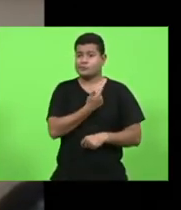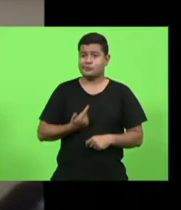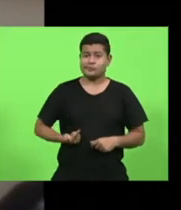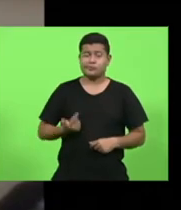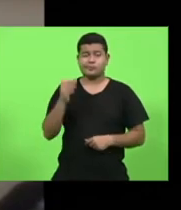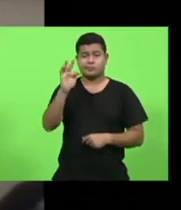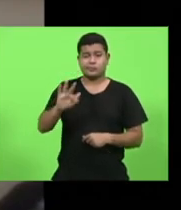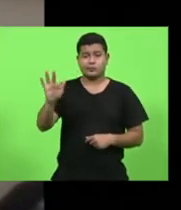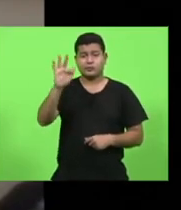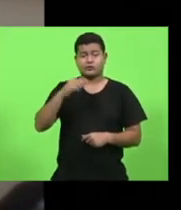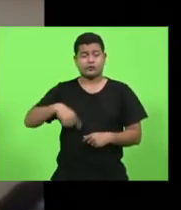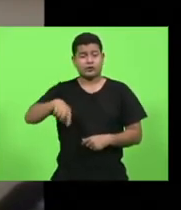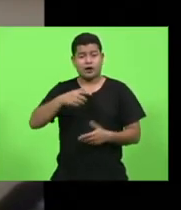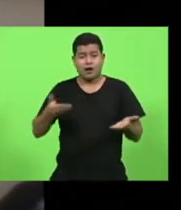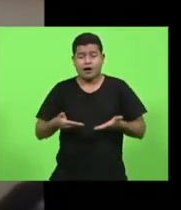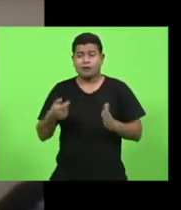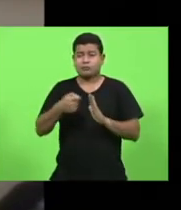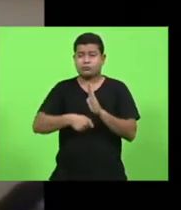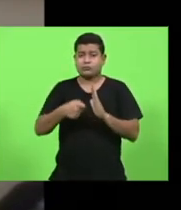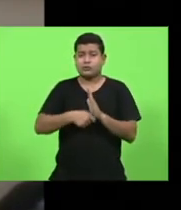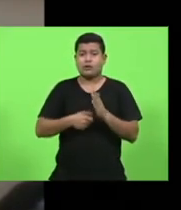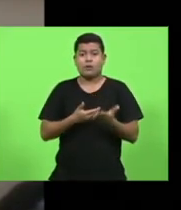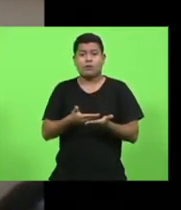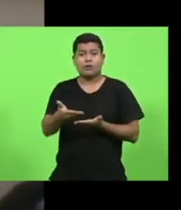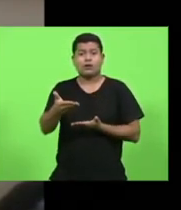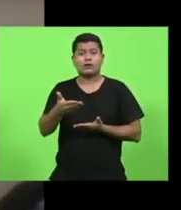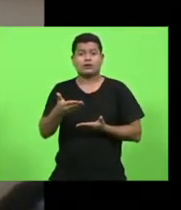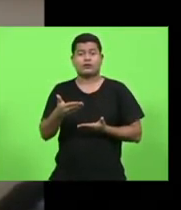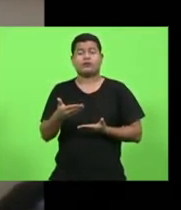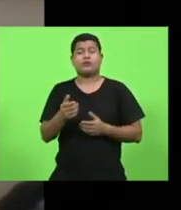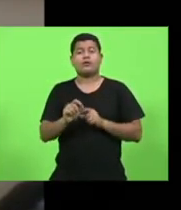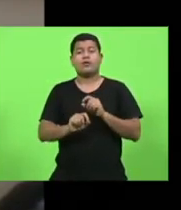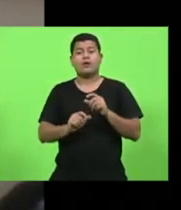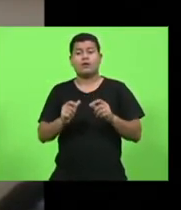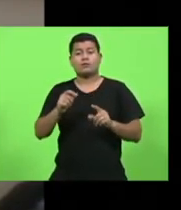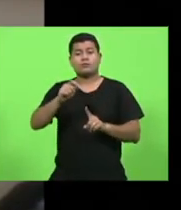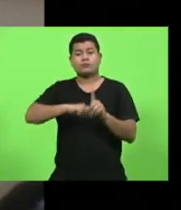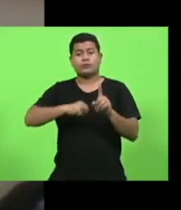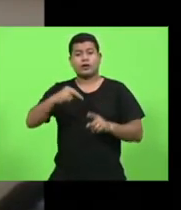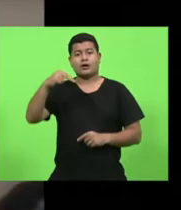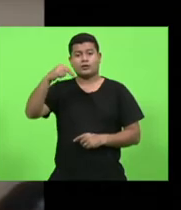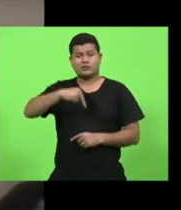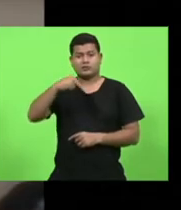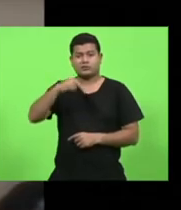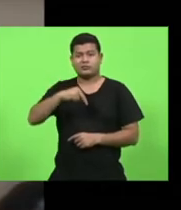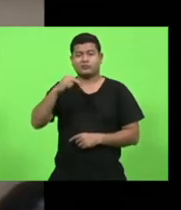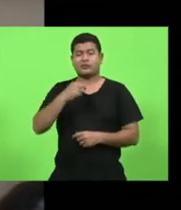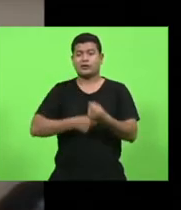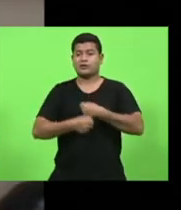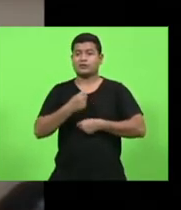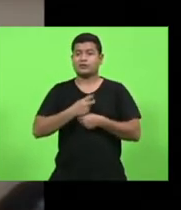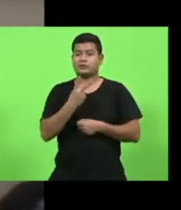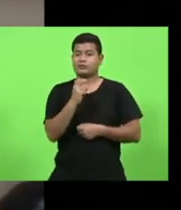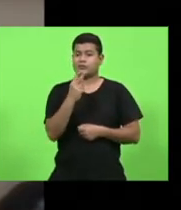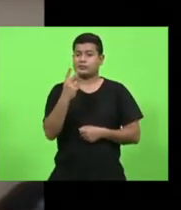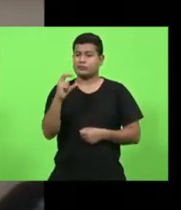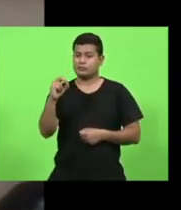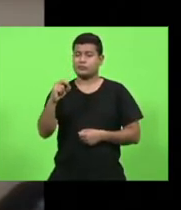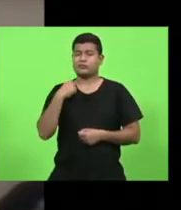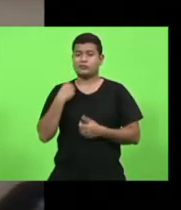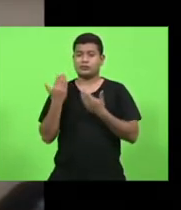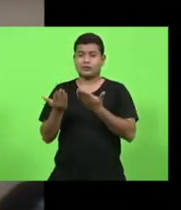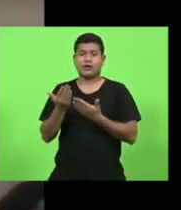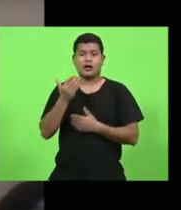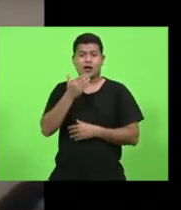estamos nessa luta desde meados de novembro, né, com nosso amigo Paulo Ferronato, muito bem colocou,